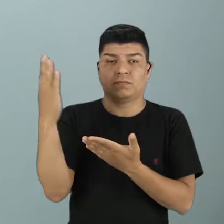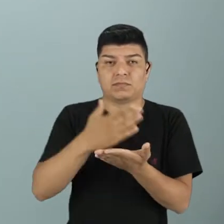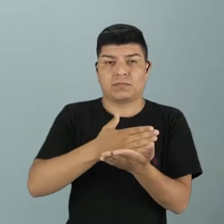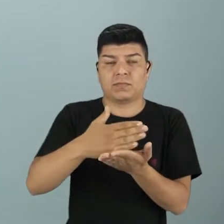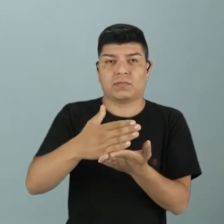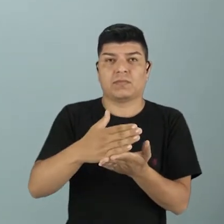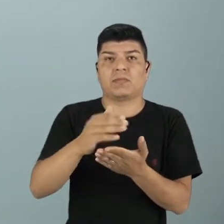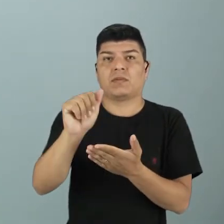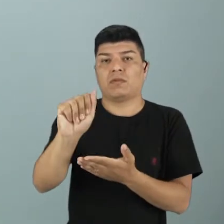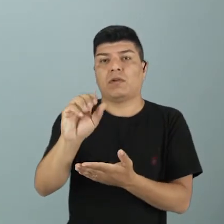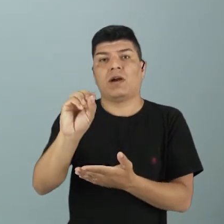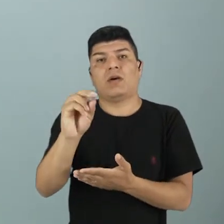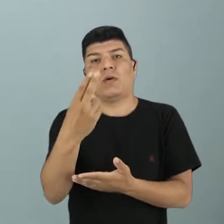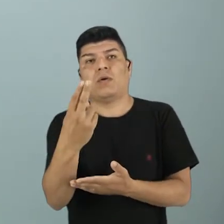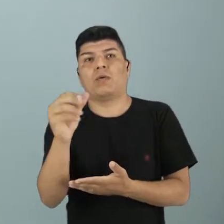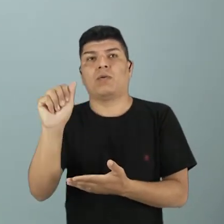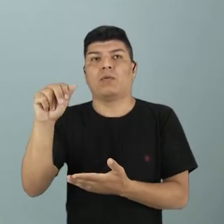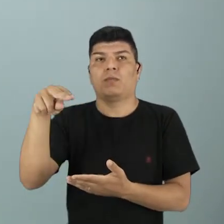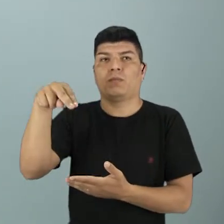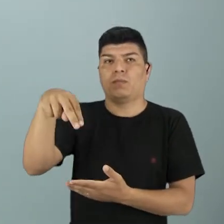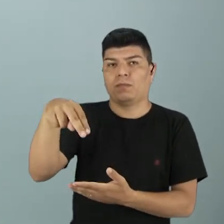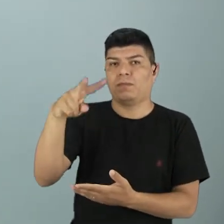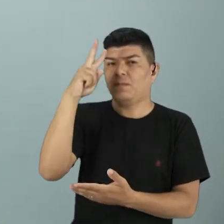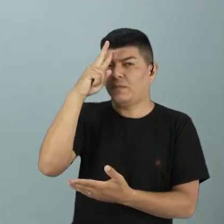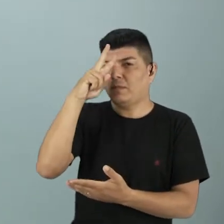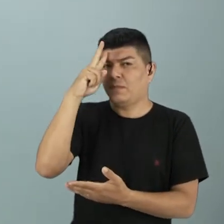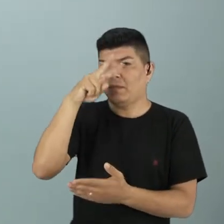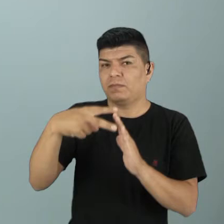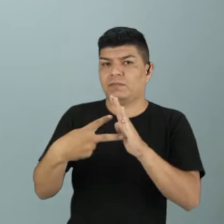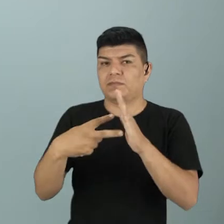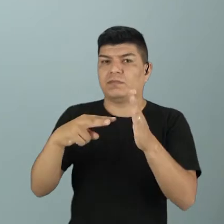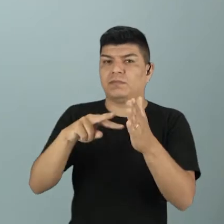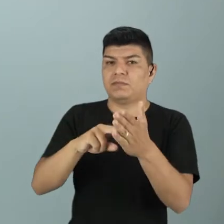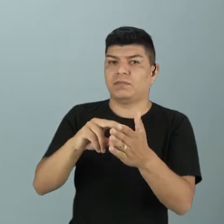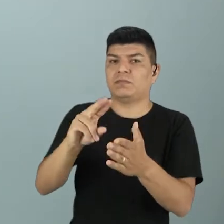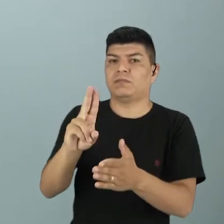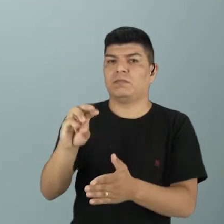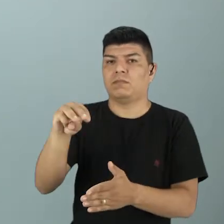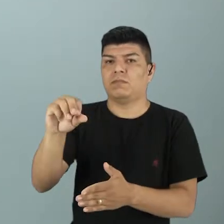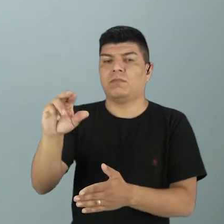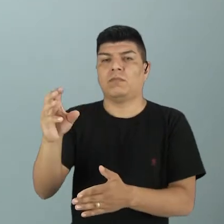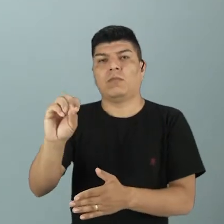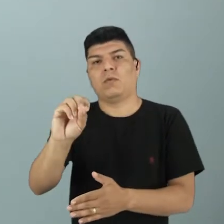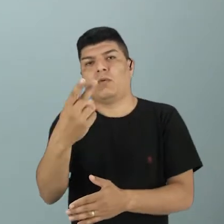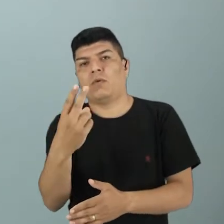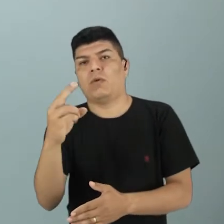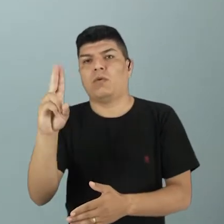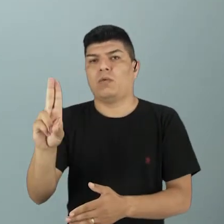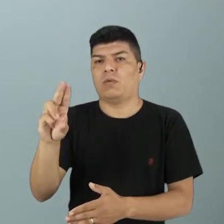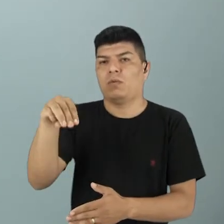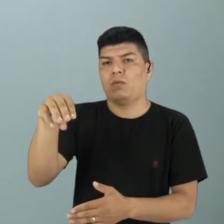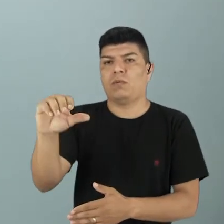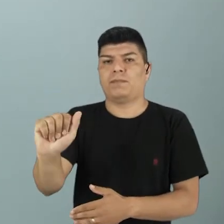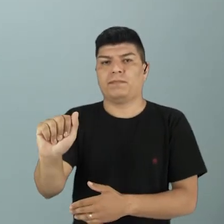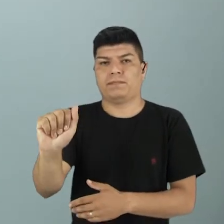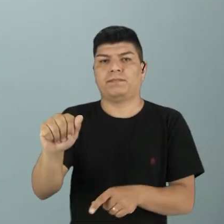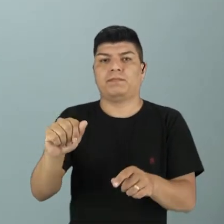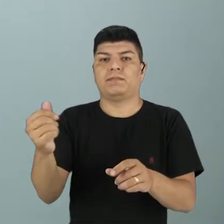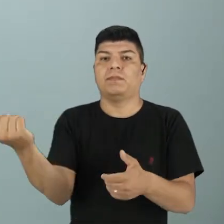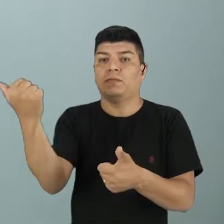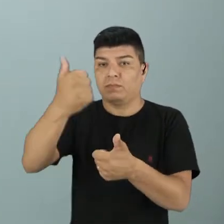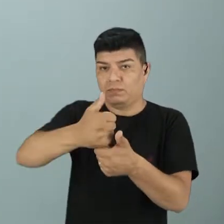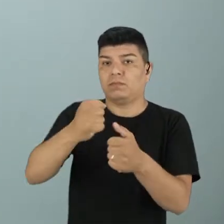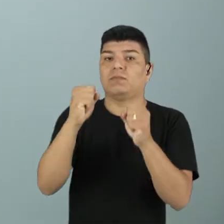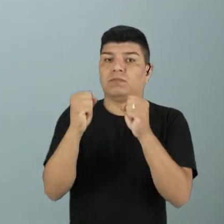iniciando com a ou com an. Lembra que o a ou an significa um ou uma? Pois é. Vocês podem trocar o a ou an por qualquer